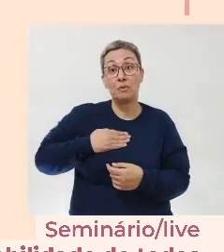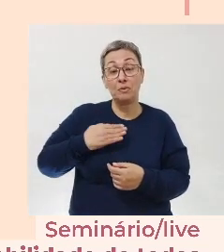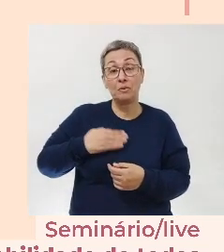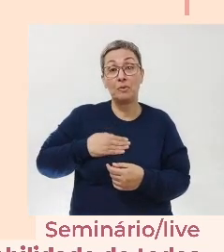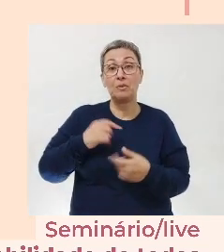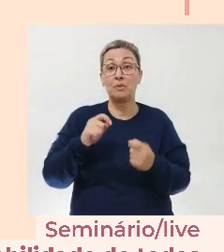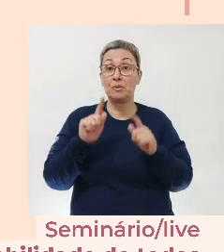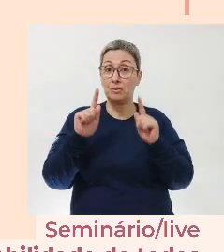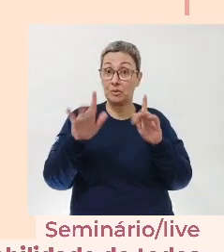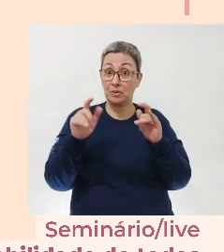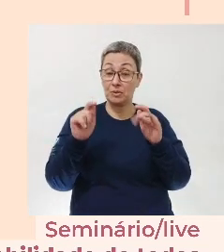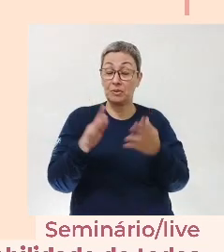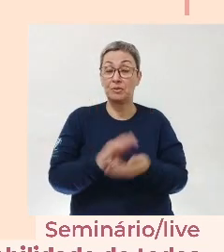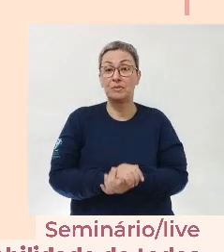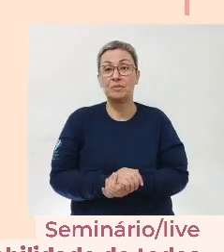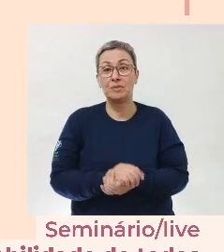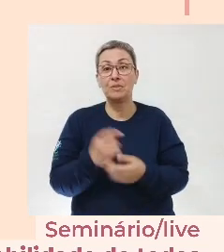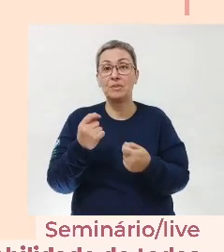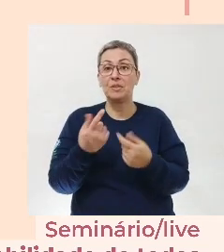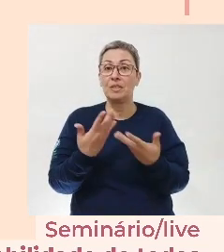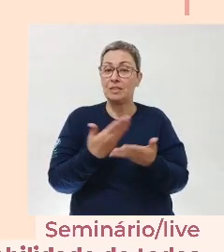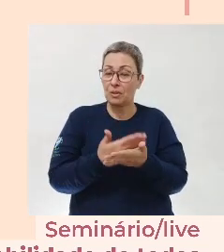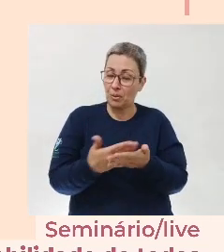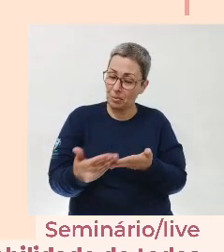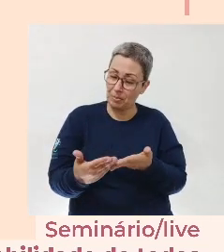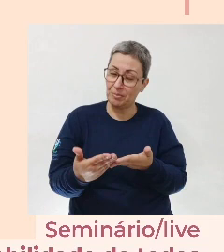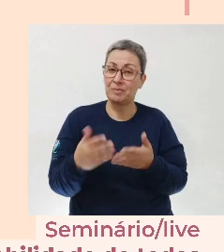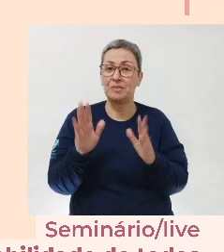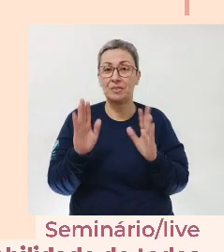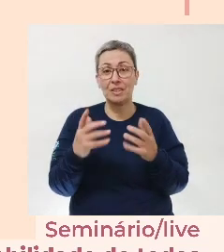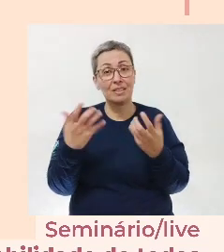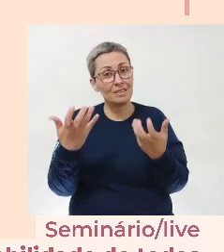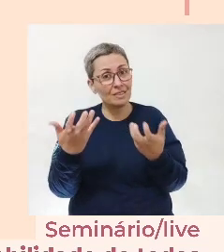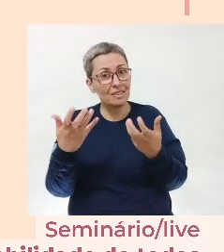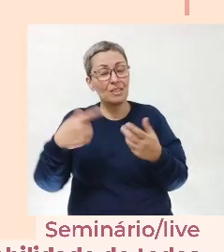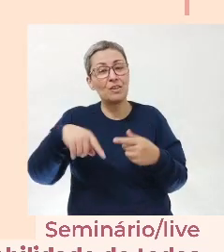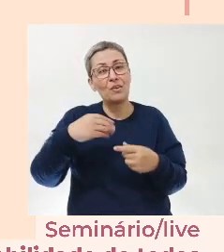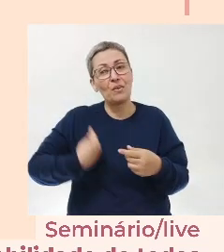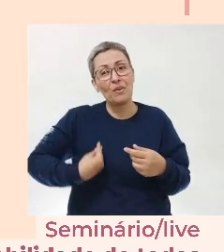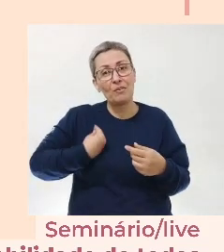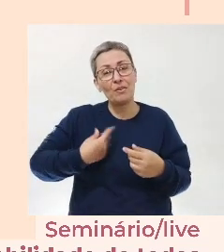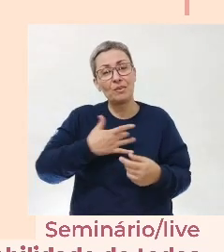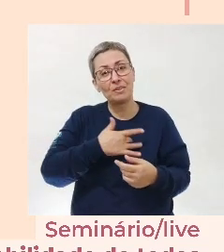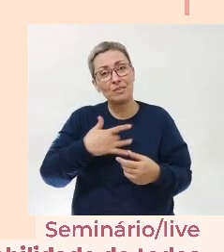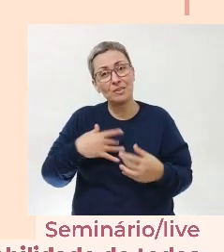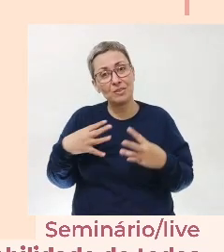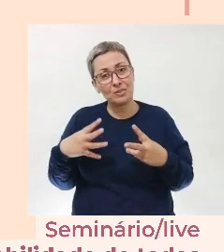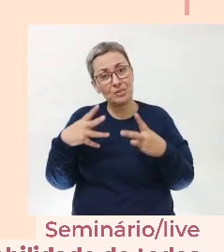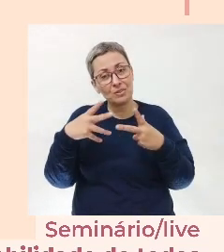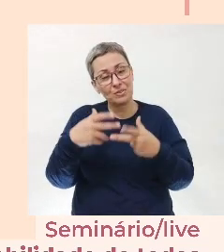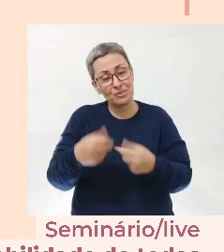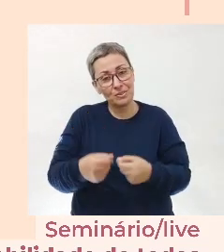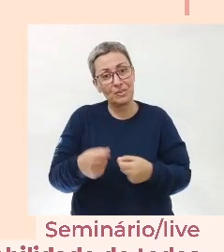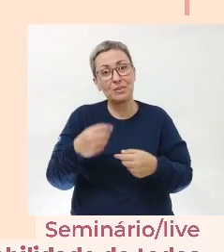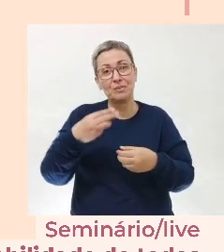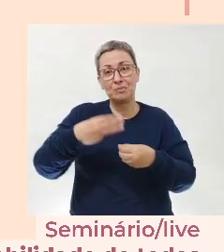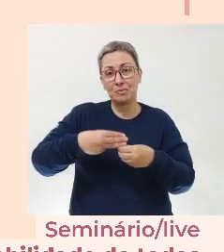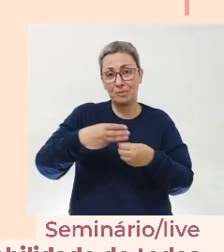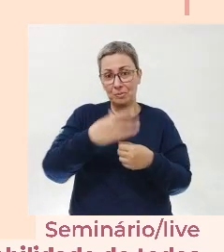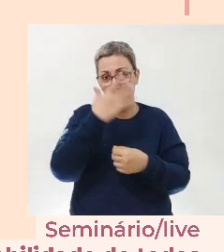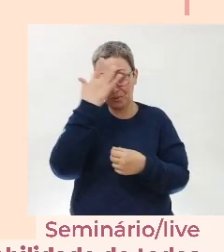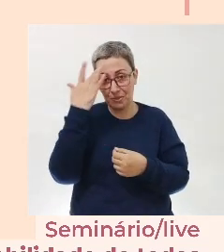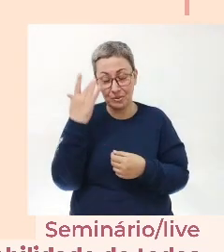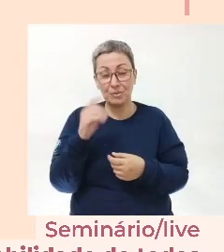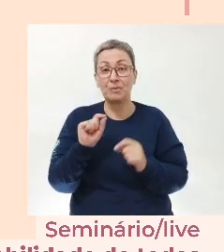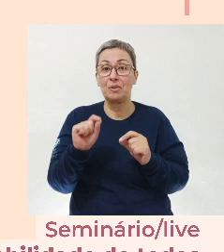de leite. A Semana da Amamentação de Guarulhos está só iniciando. Nós queremos uma